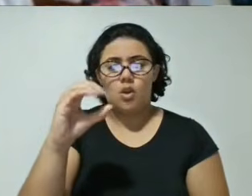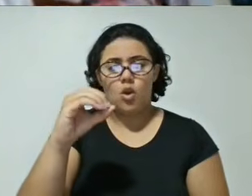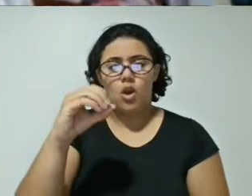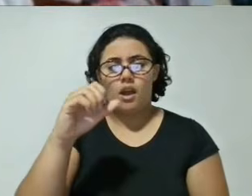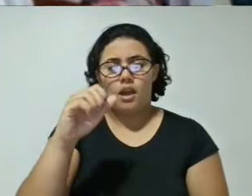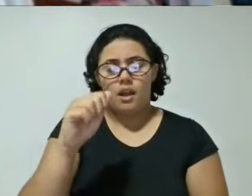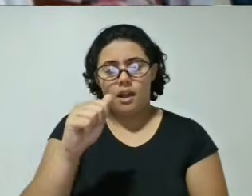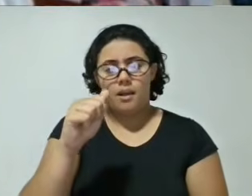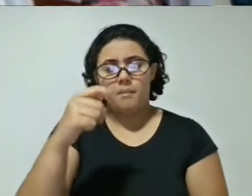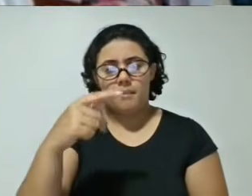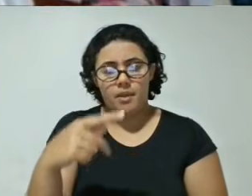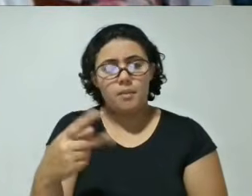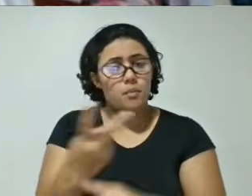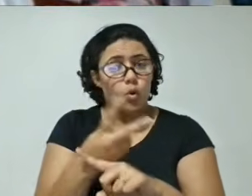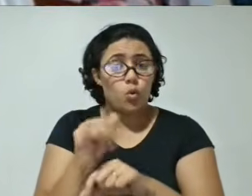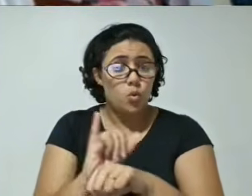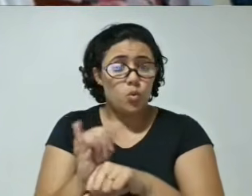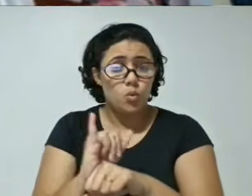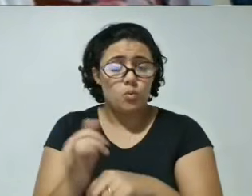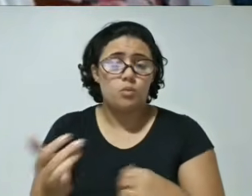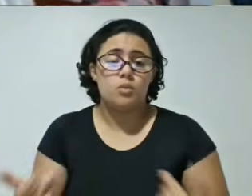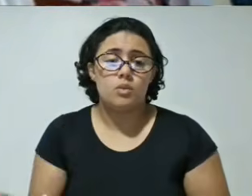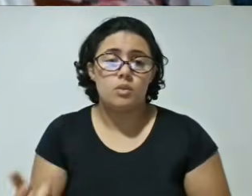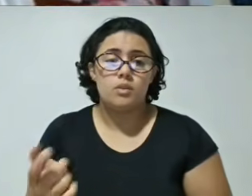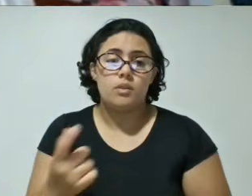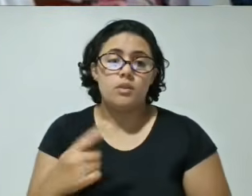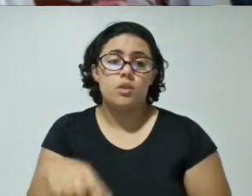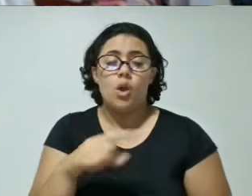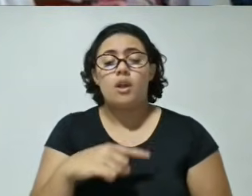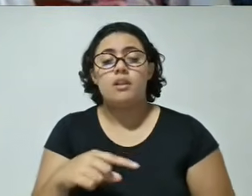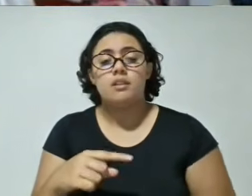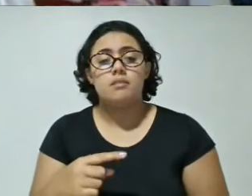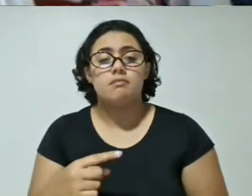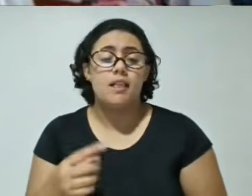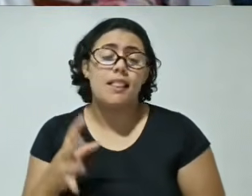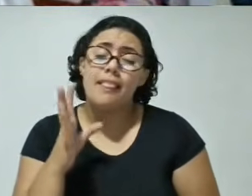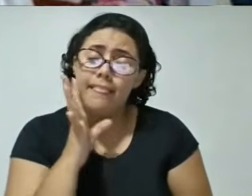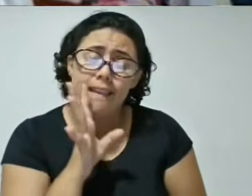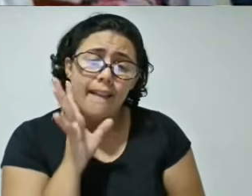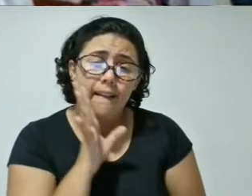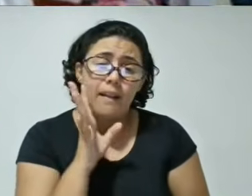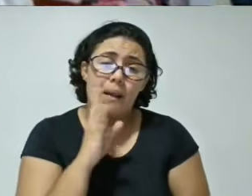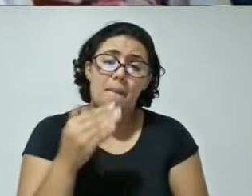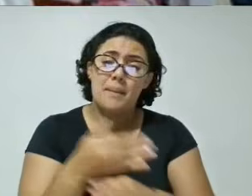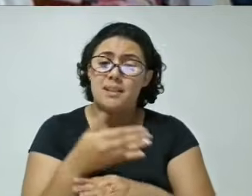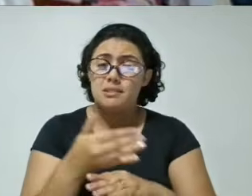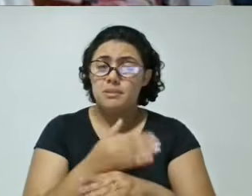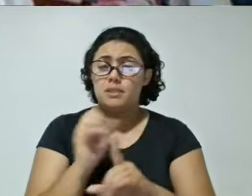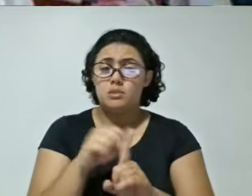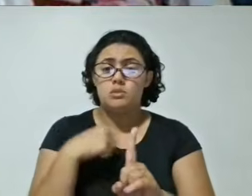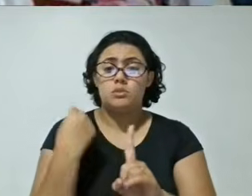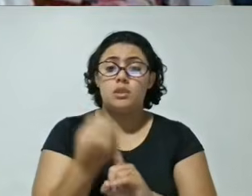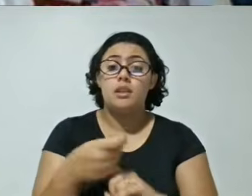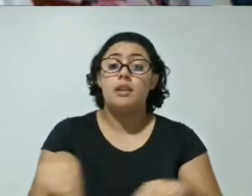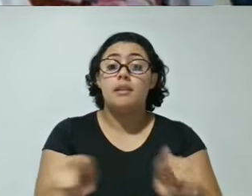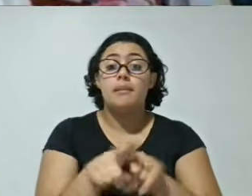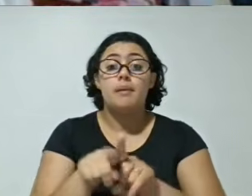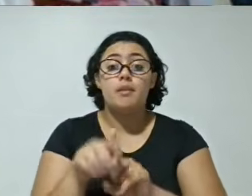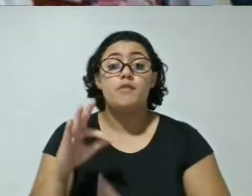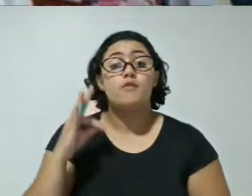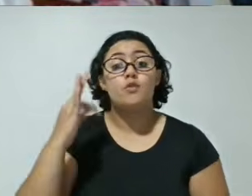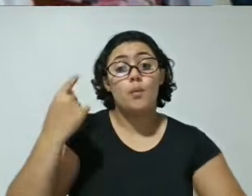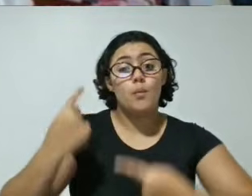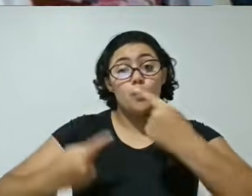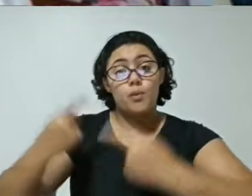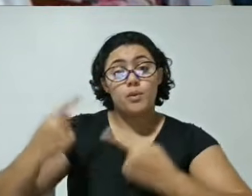Brás. A gente está falando lá muito sobre isso. É muito legal você ver a participação social, que é o futuro das políticas públicas